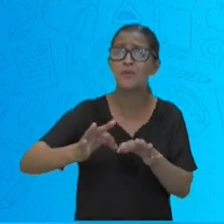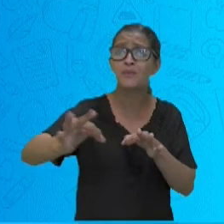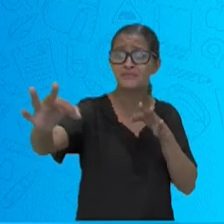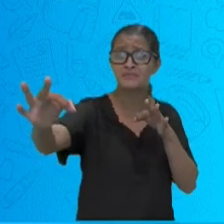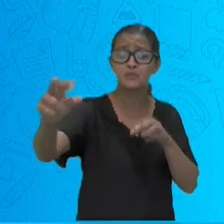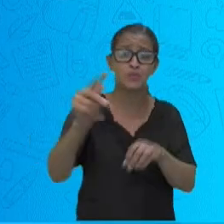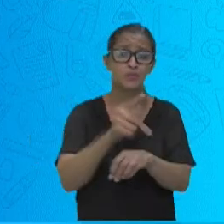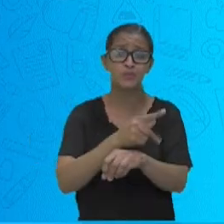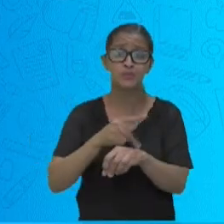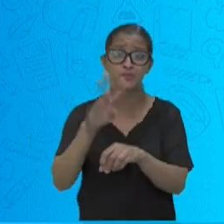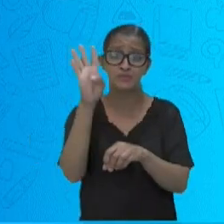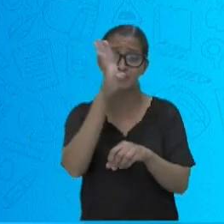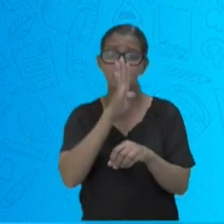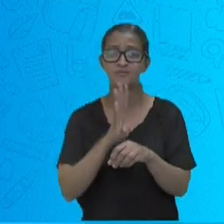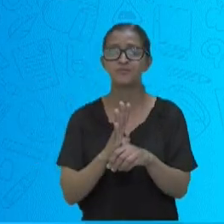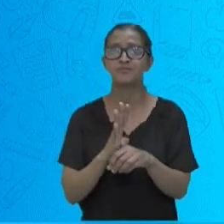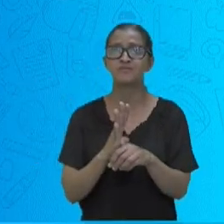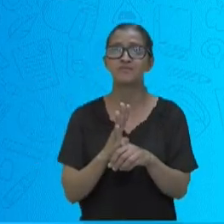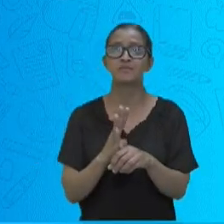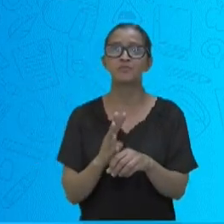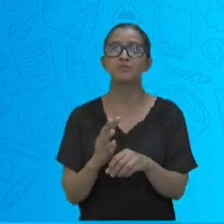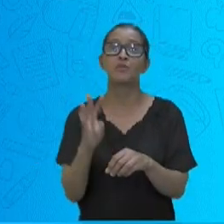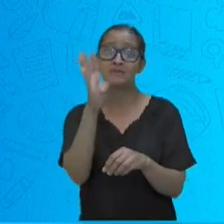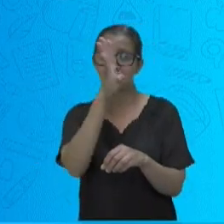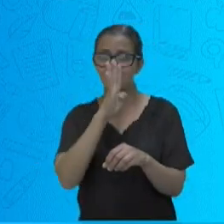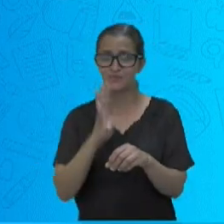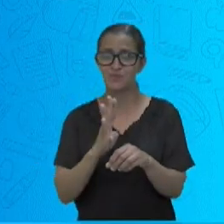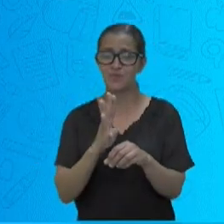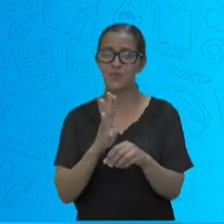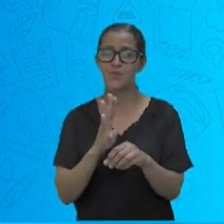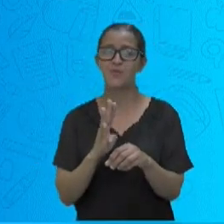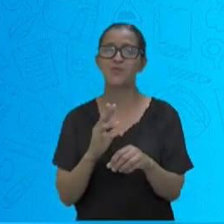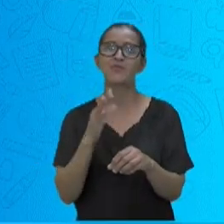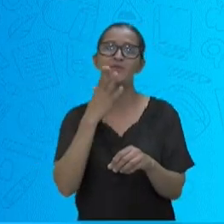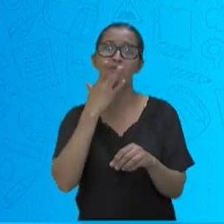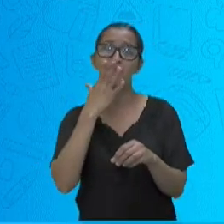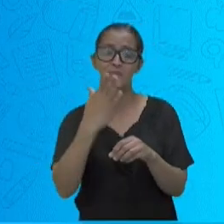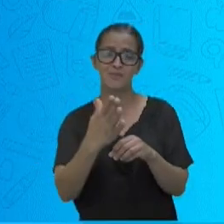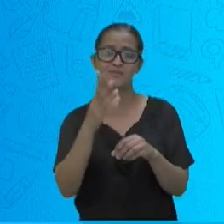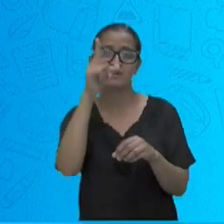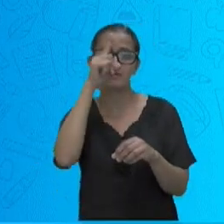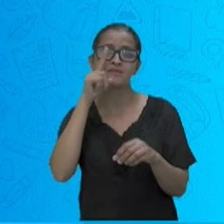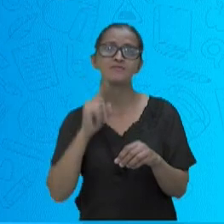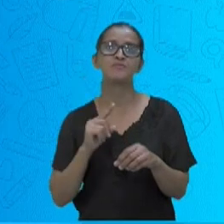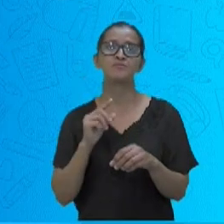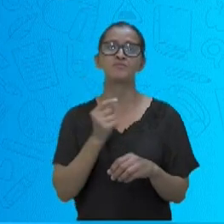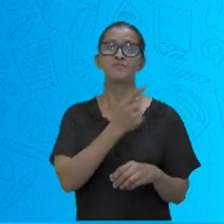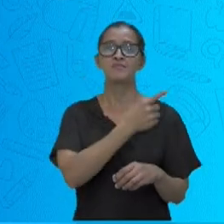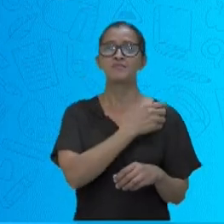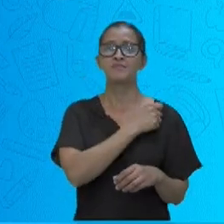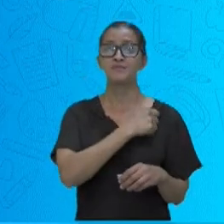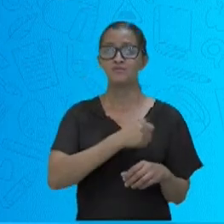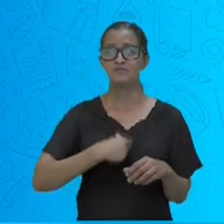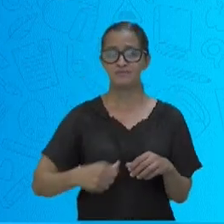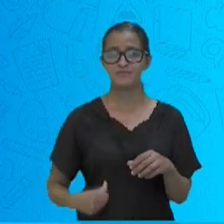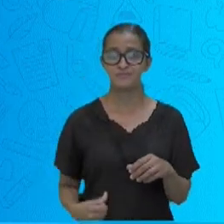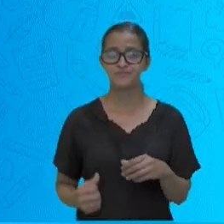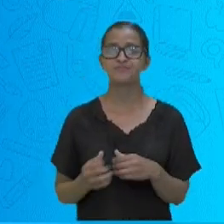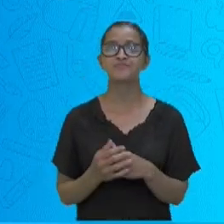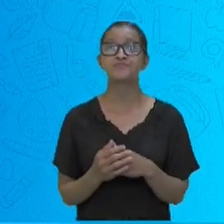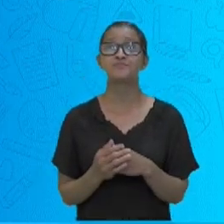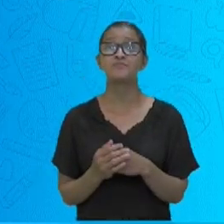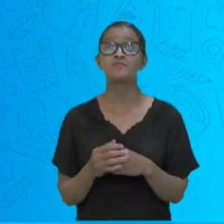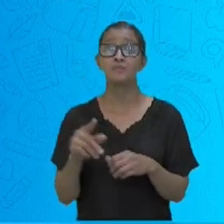Brasil está representado para nós na cor amarela. E que a China e Estados Unidos